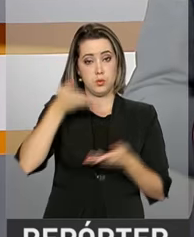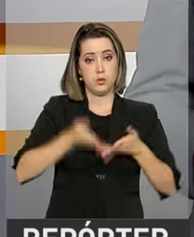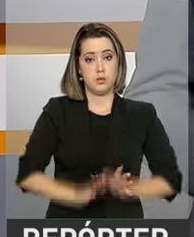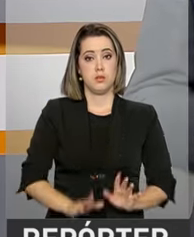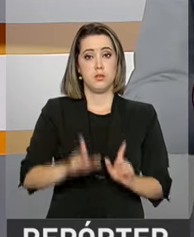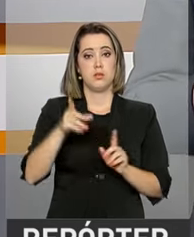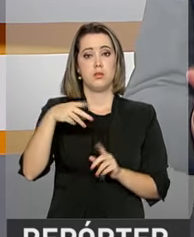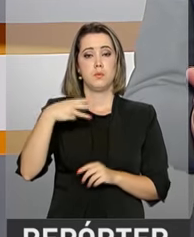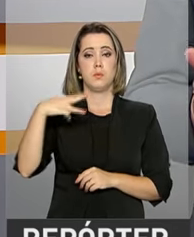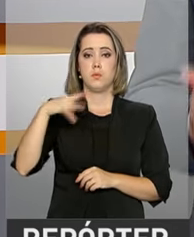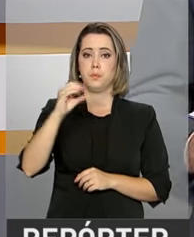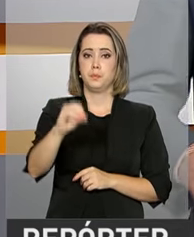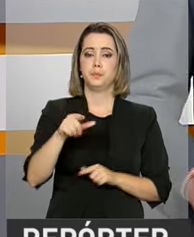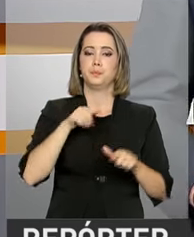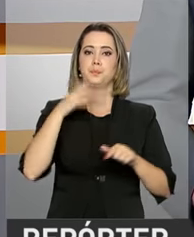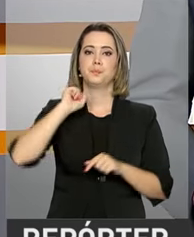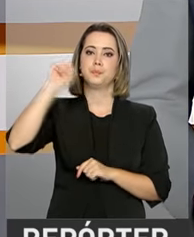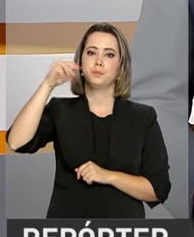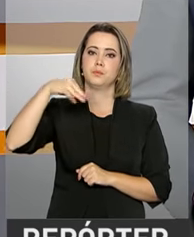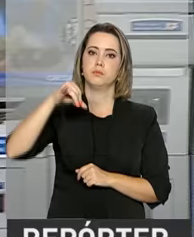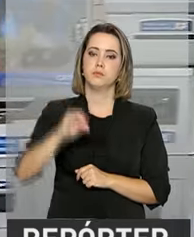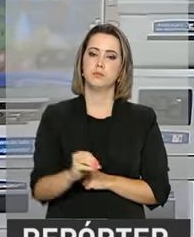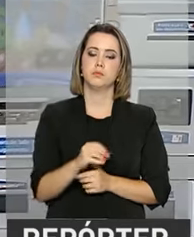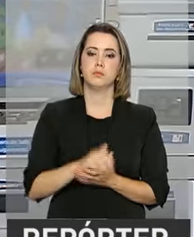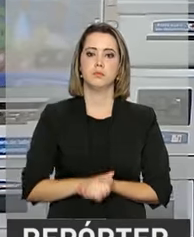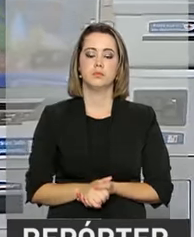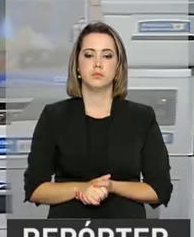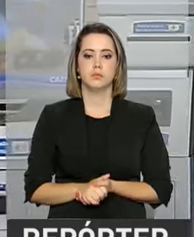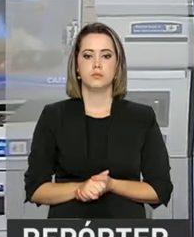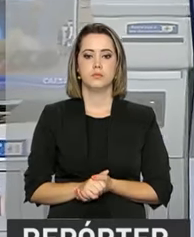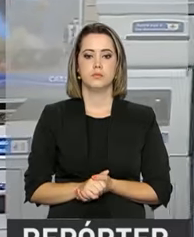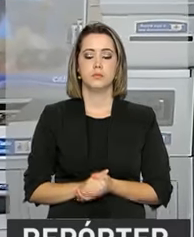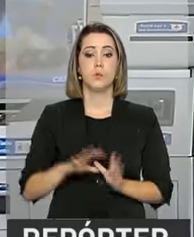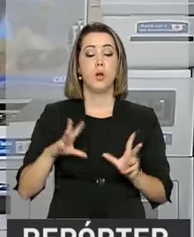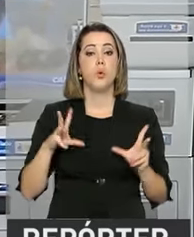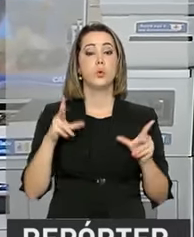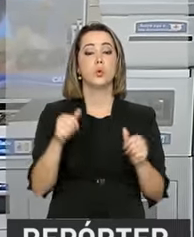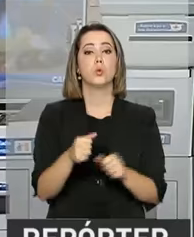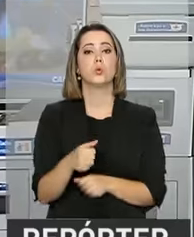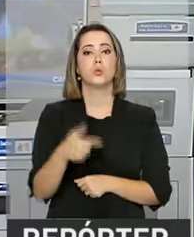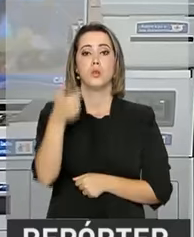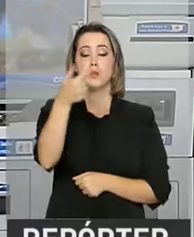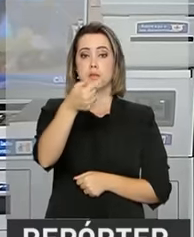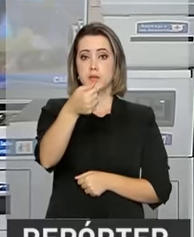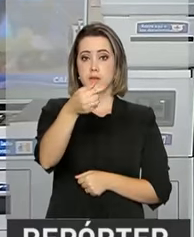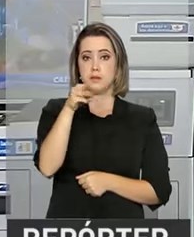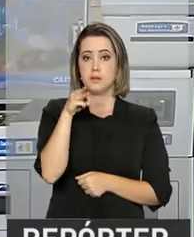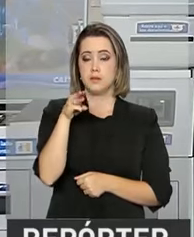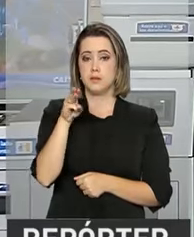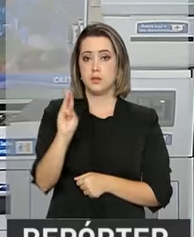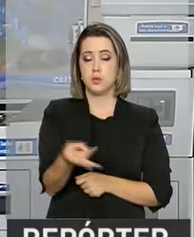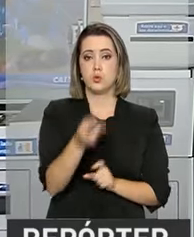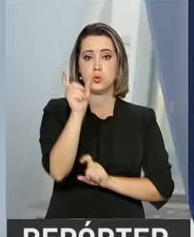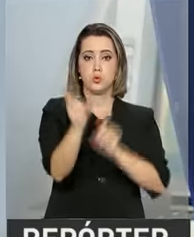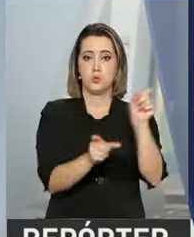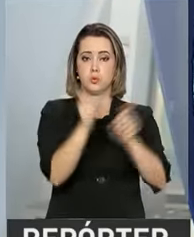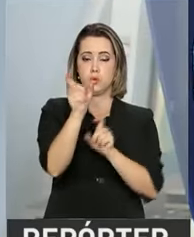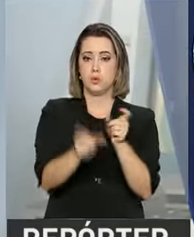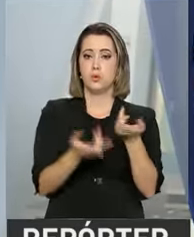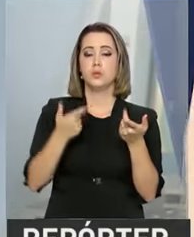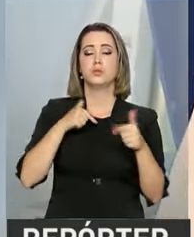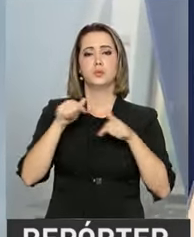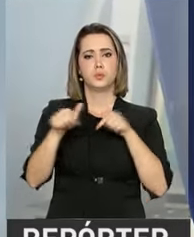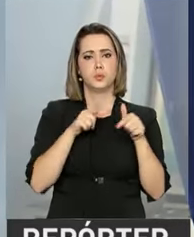de março abril e maio ao todo são 7 milhões e 700 mil brasileiros